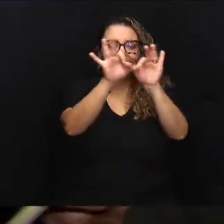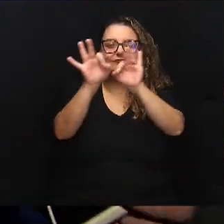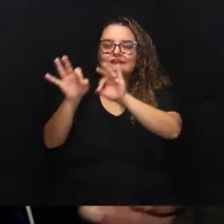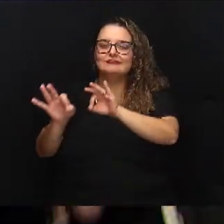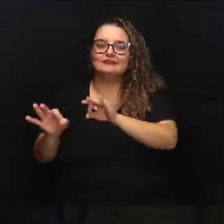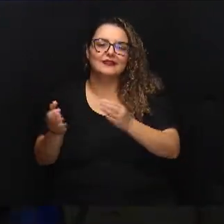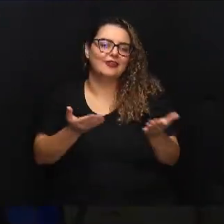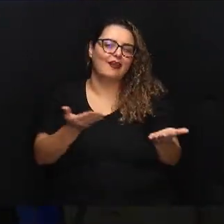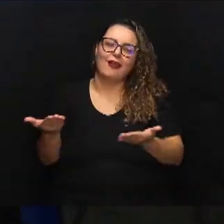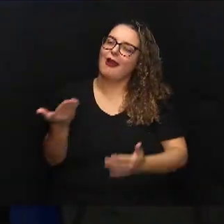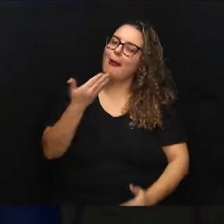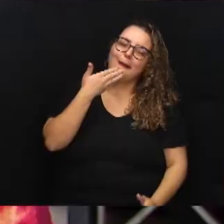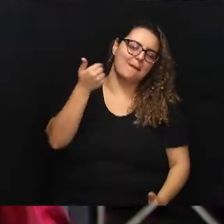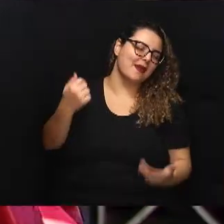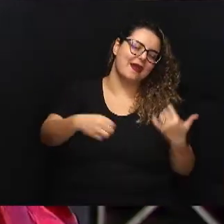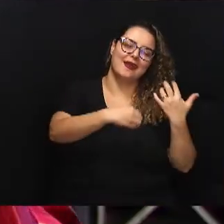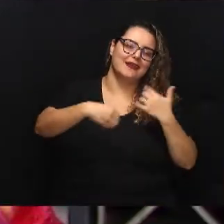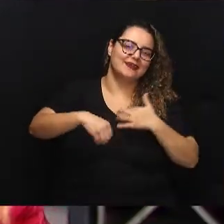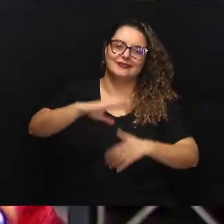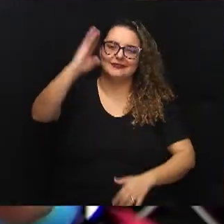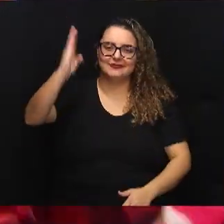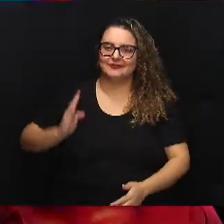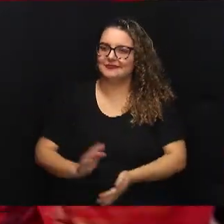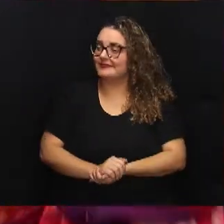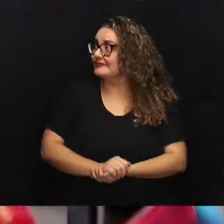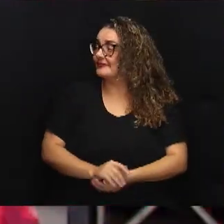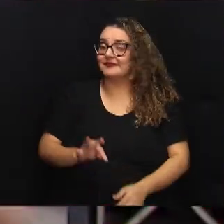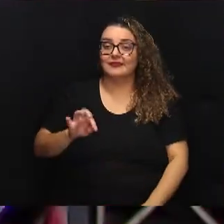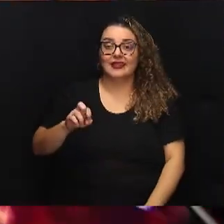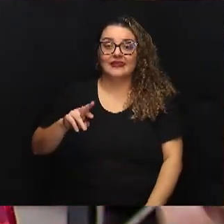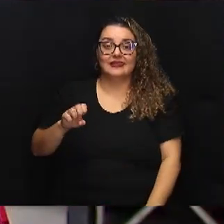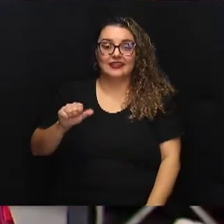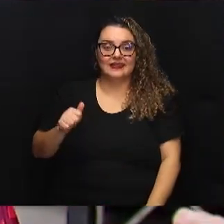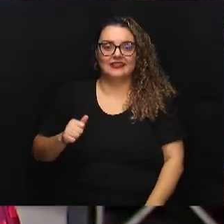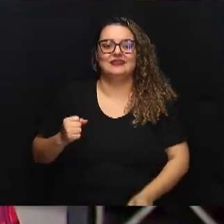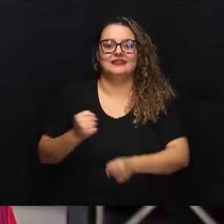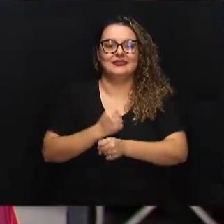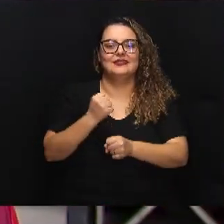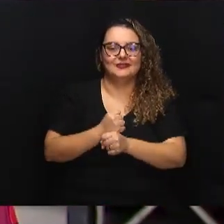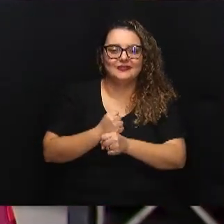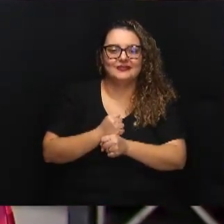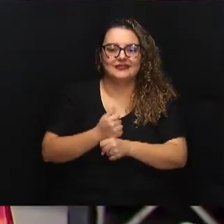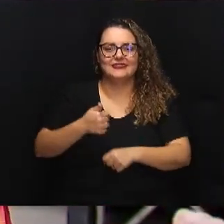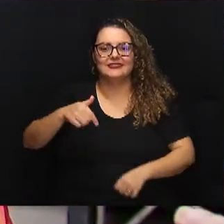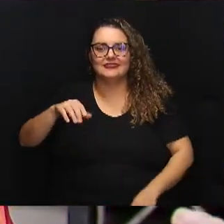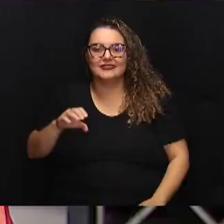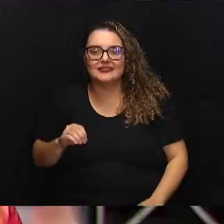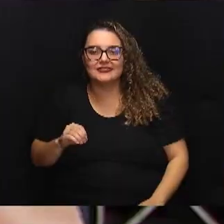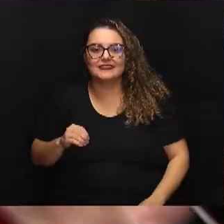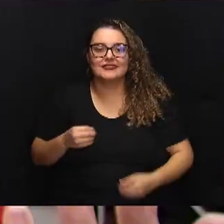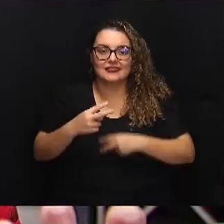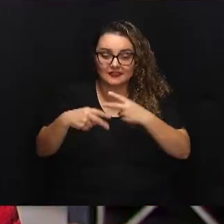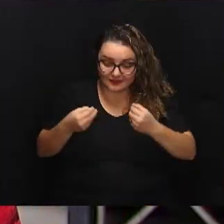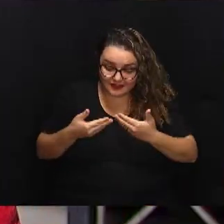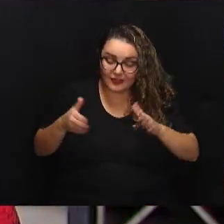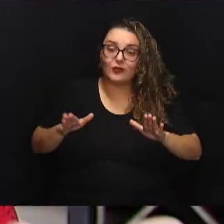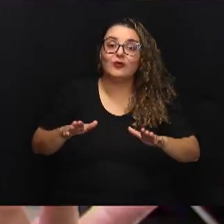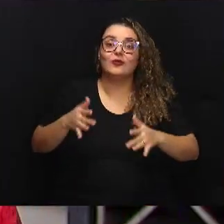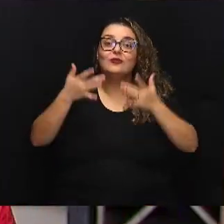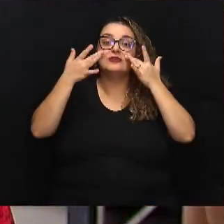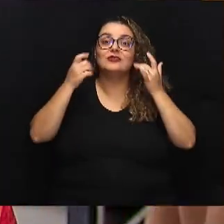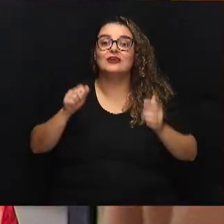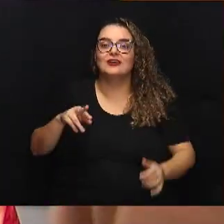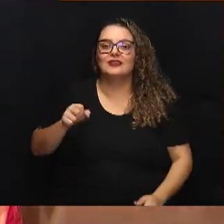que é a melhor orquestra do Brasil. A Teresa, nos anos 70, inaugurou o Teatro de Arena de Campinas com o